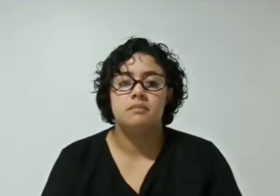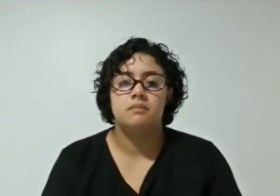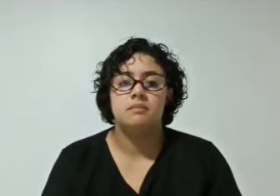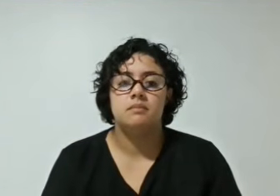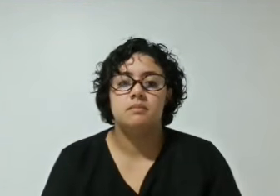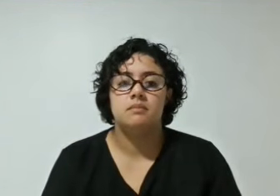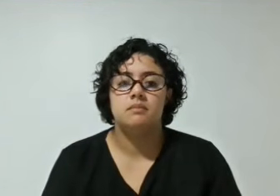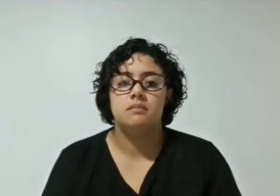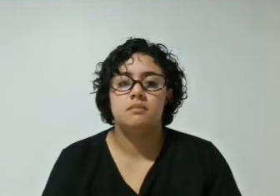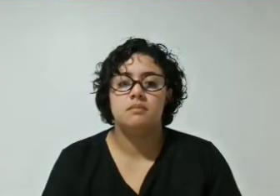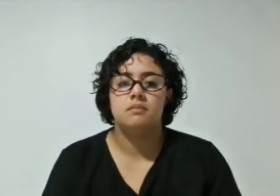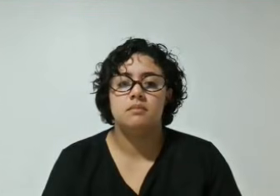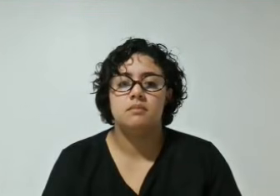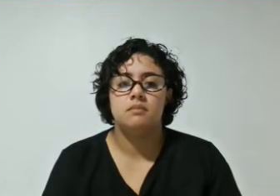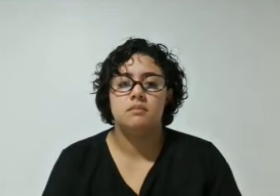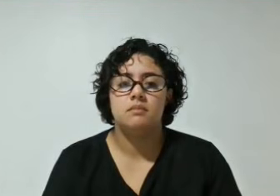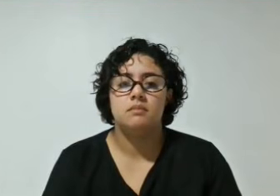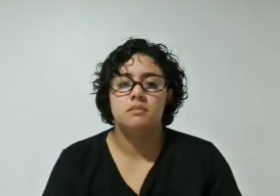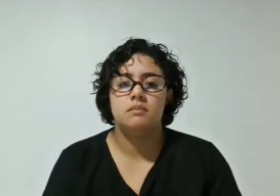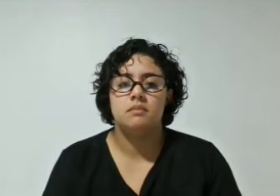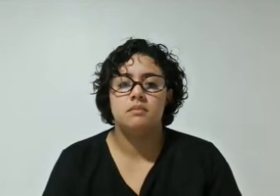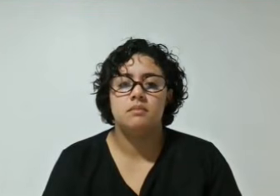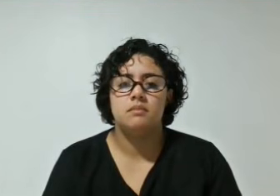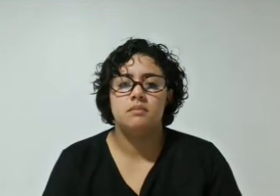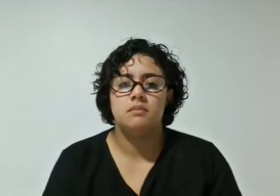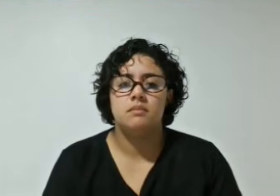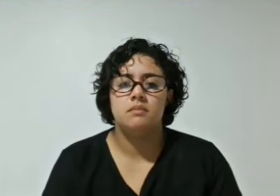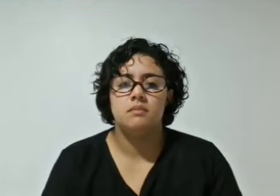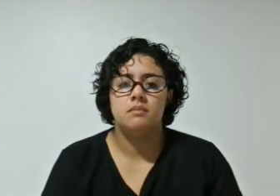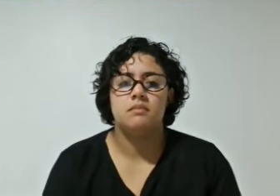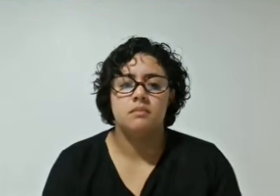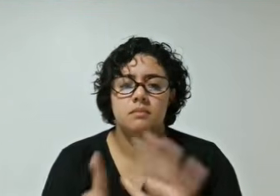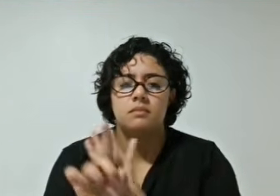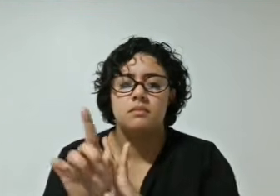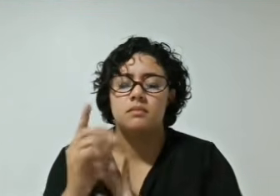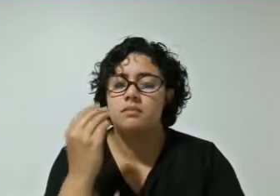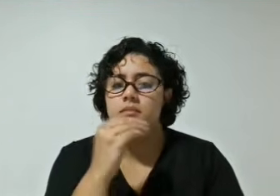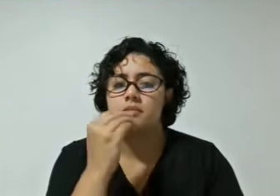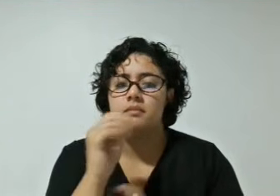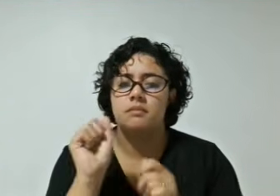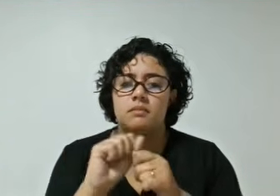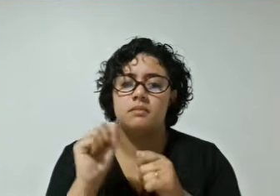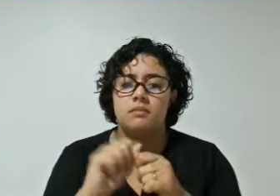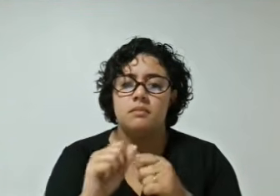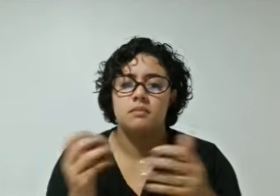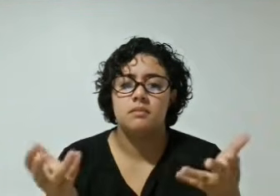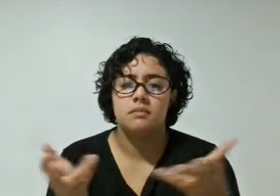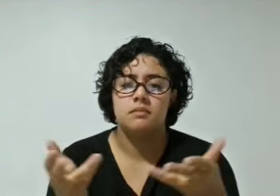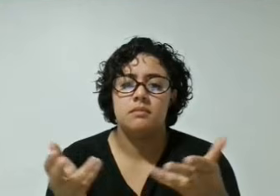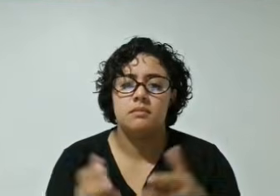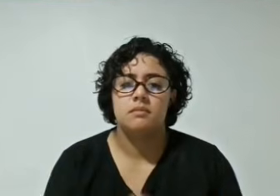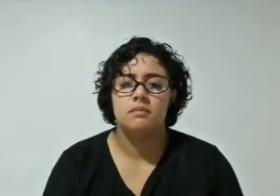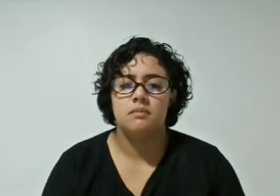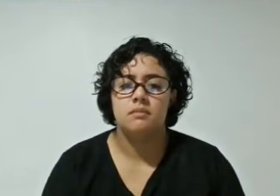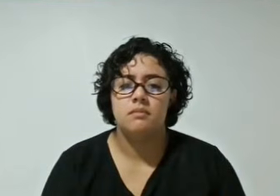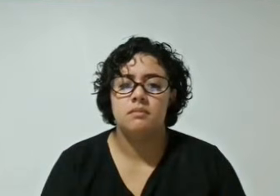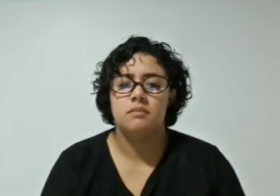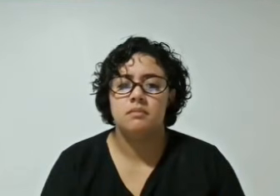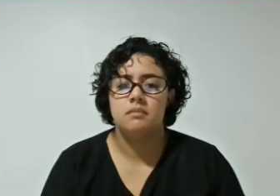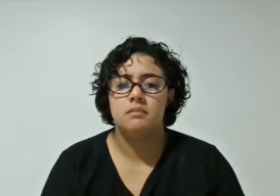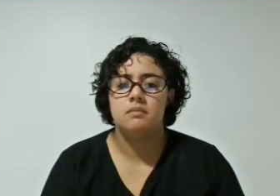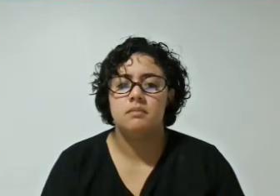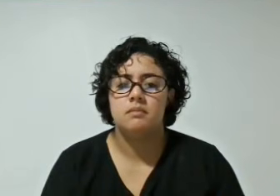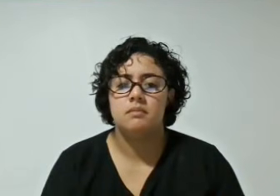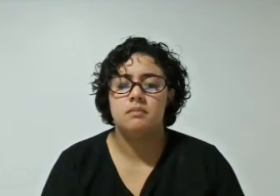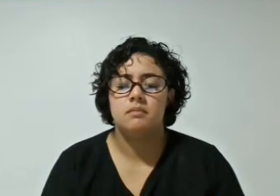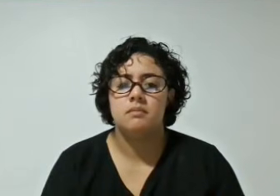que ela te fizesse? Algum questionamento que você gostaria de expor? Vou aproveitar e fazer isso uma vez. Eu acho que que